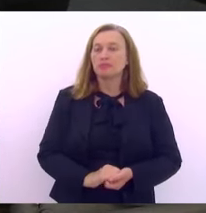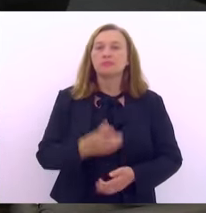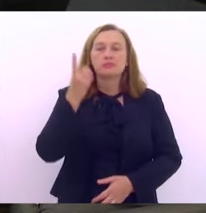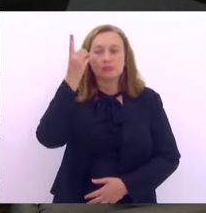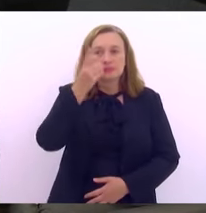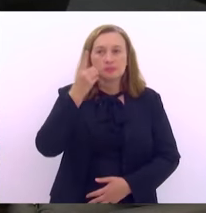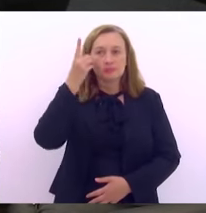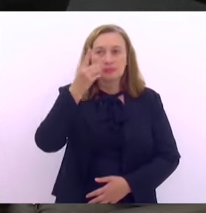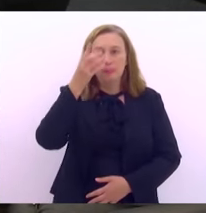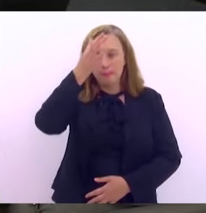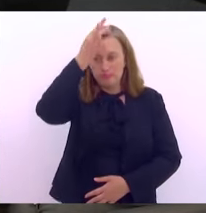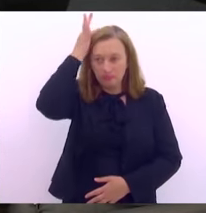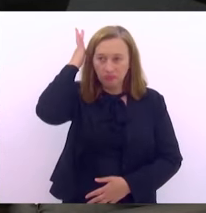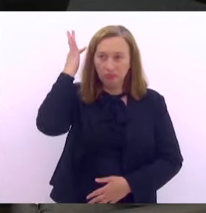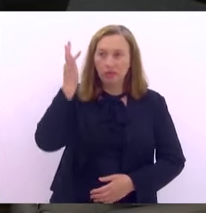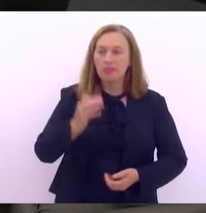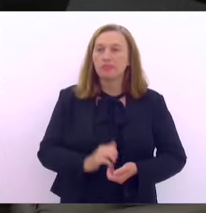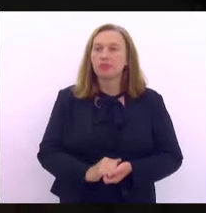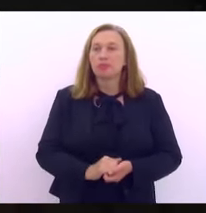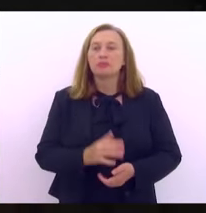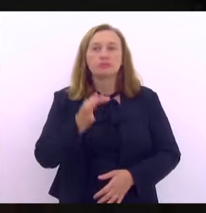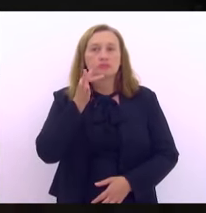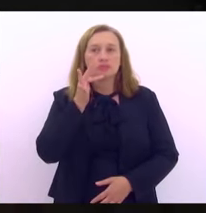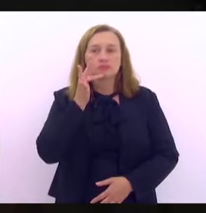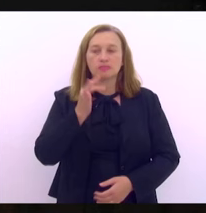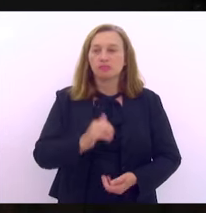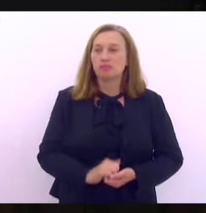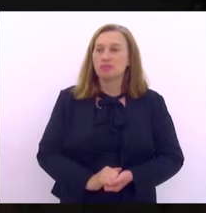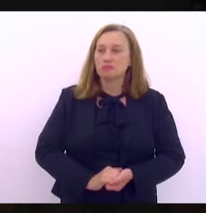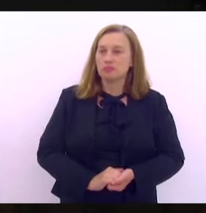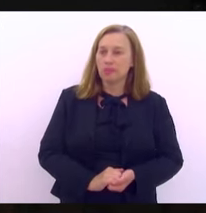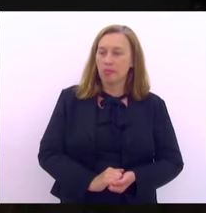Deputado Fred Pacheco. Jorge Felipe Neto.